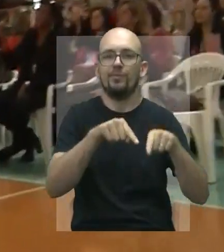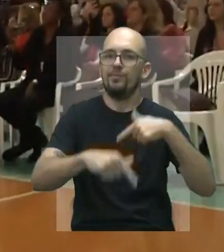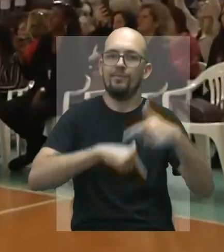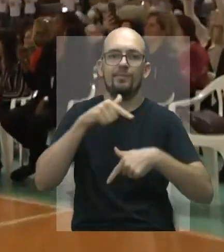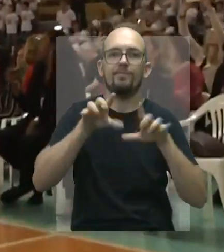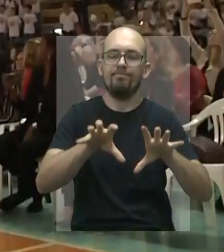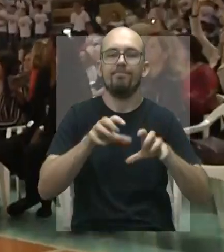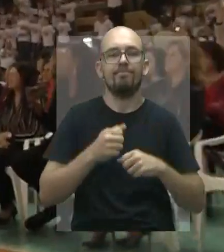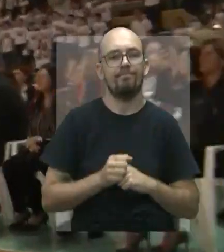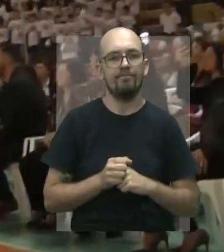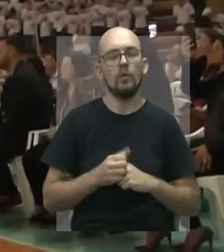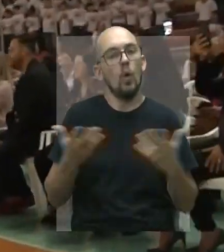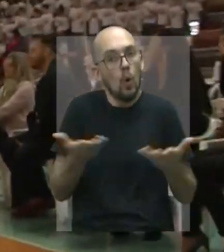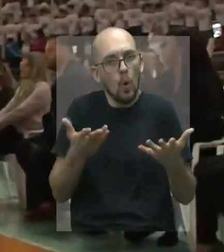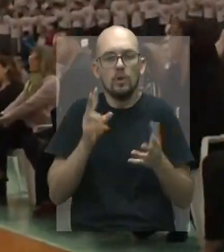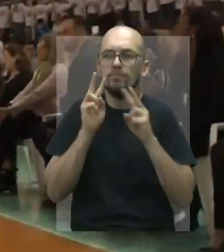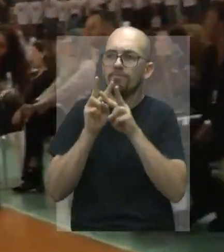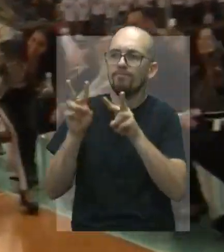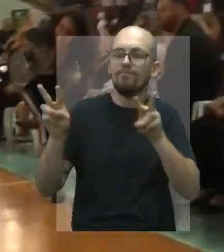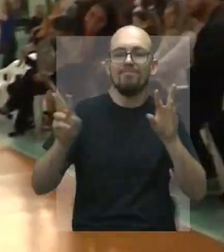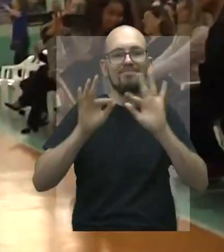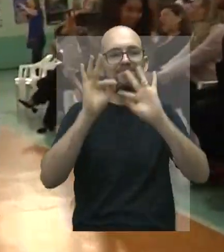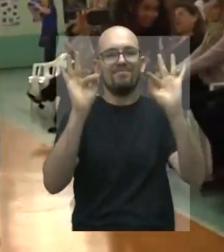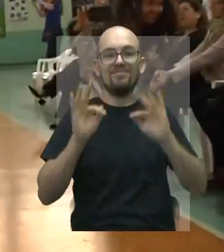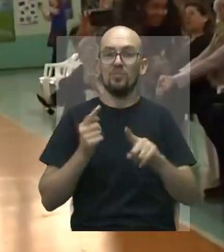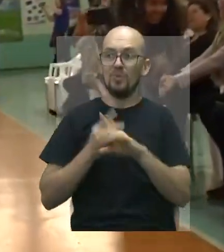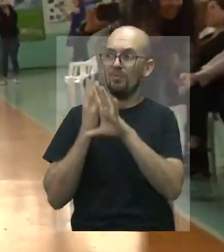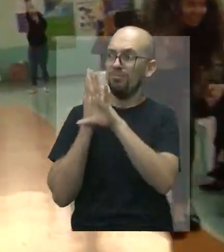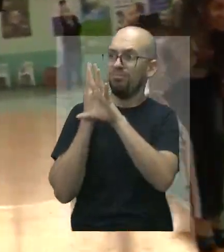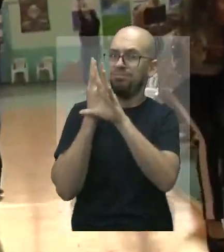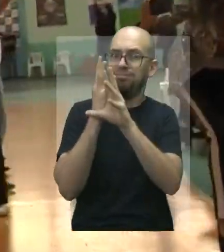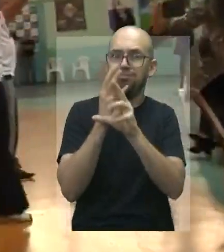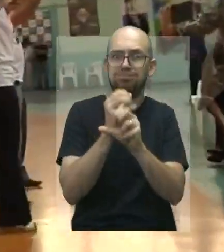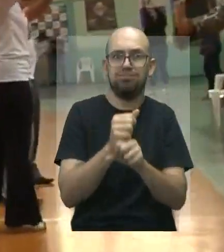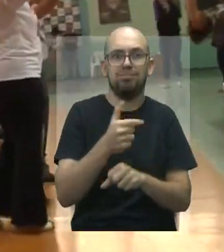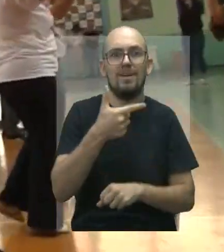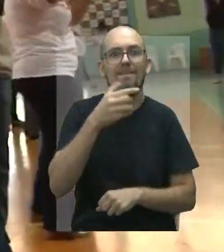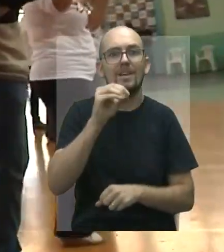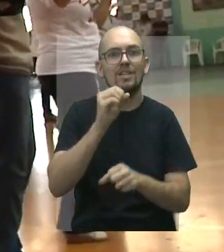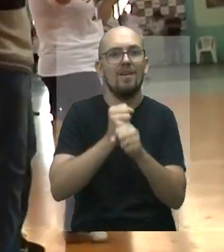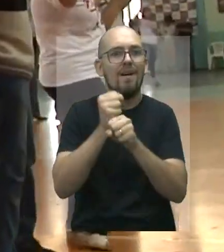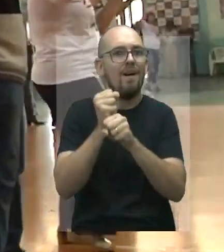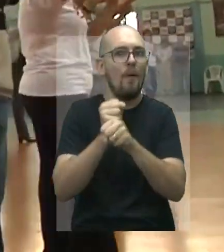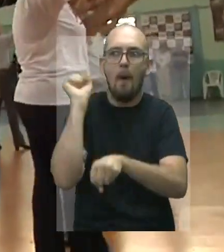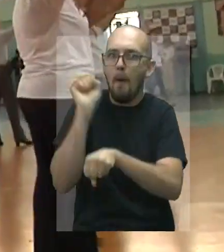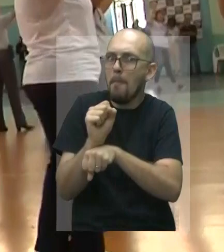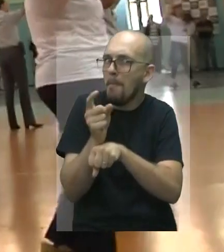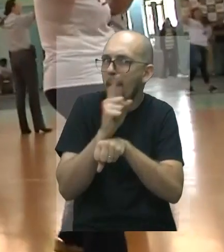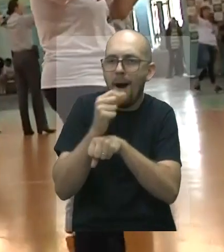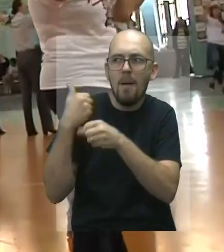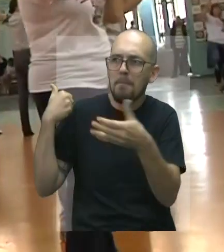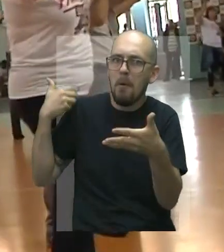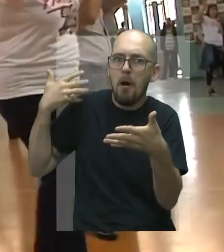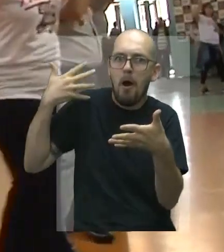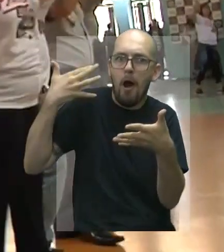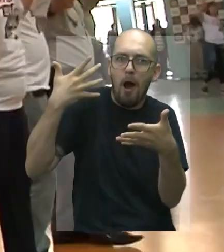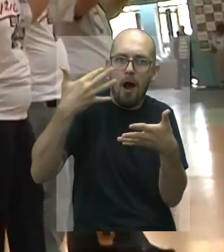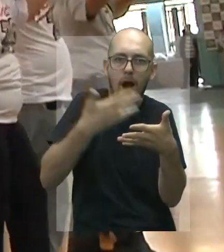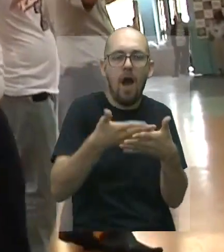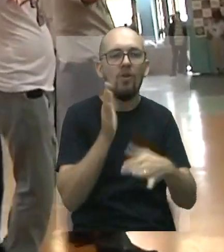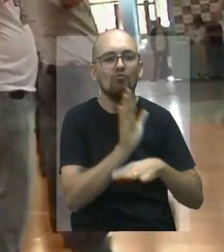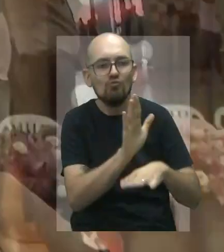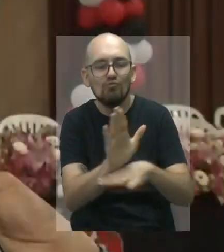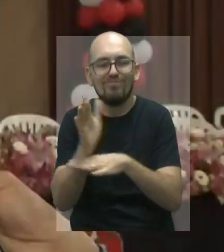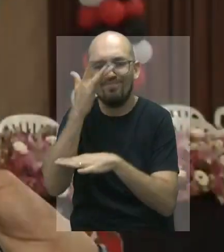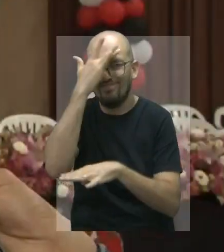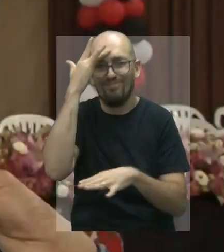fica realmente muito feliz hoje por comemorarmos 20 anos ininterruptos de um projeto que ele é significativo na vida das pessoas, como eu já